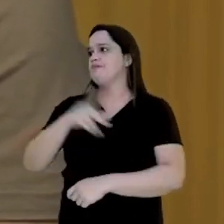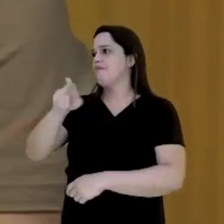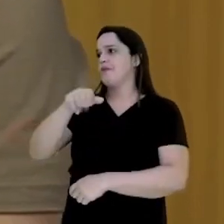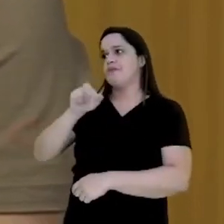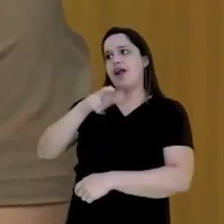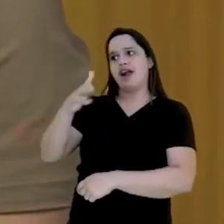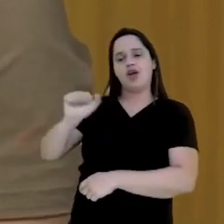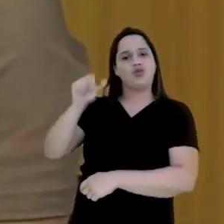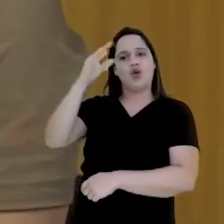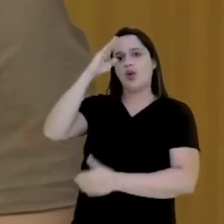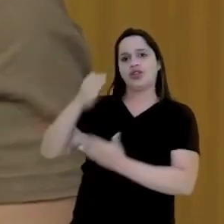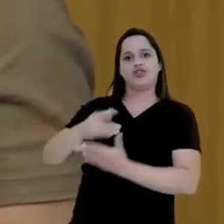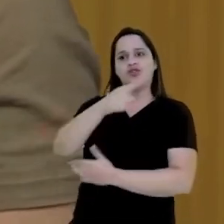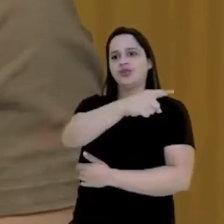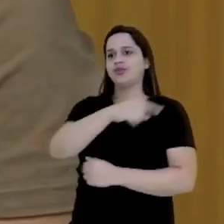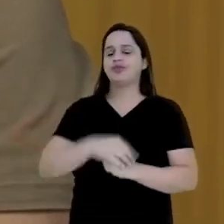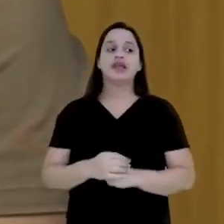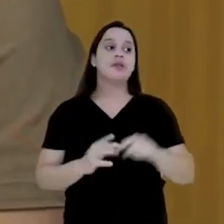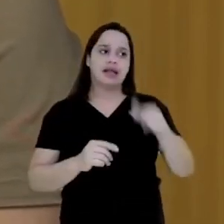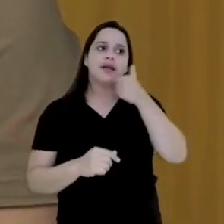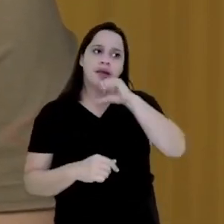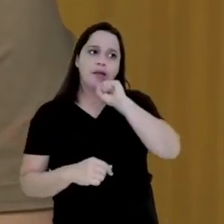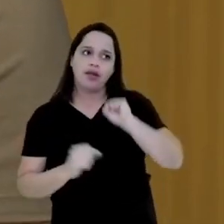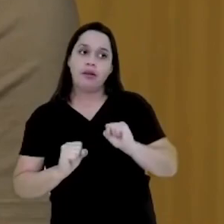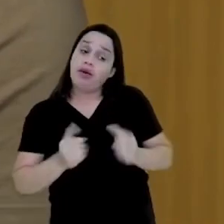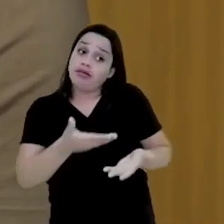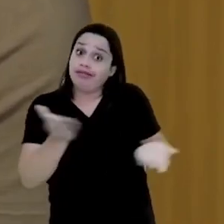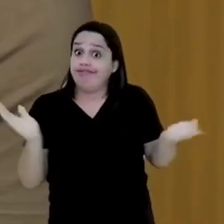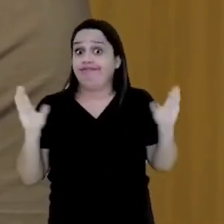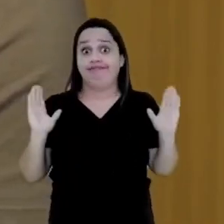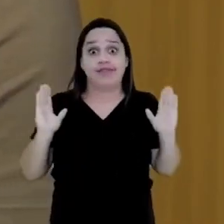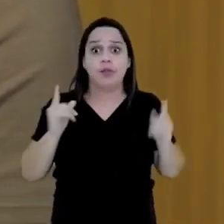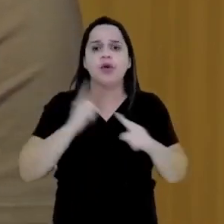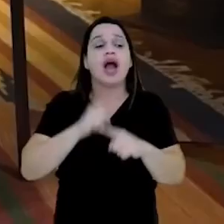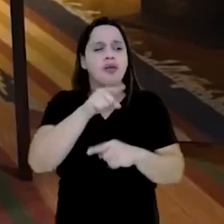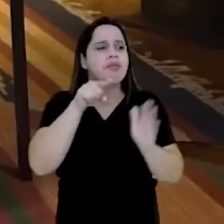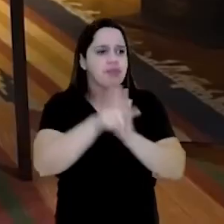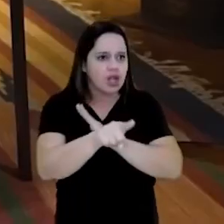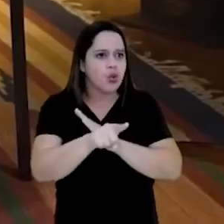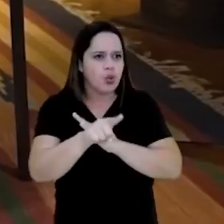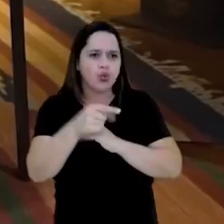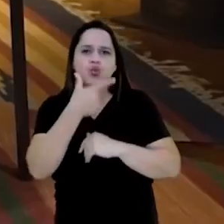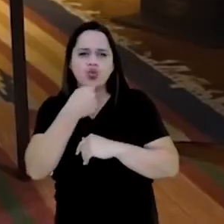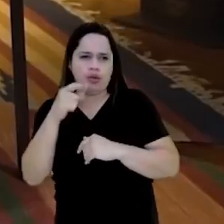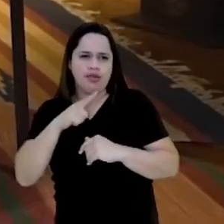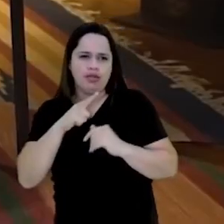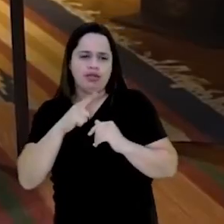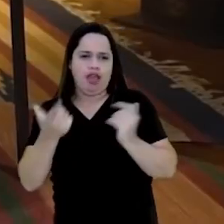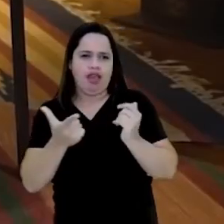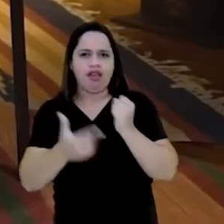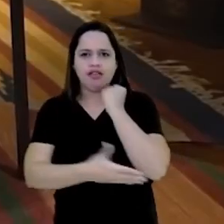vai não confio né mas eu na minha mulher pode ir os cara tem ciúme cara assim eu não sei mais